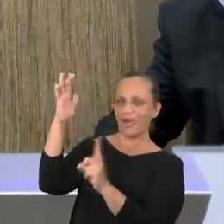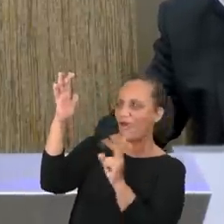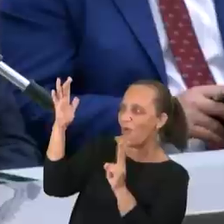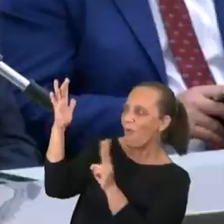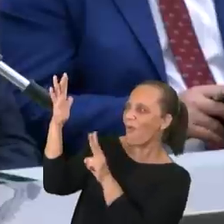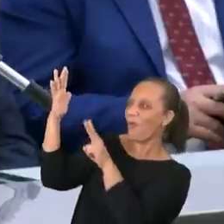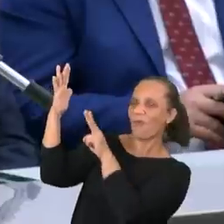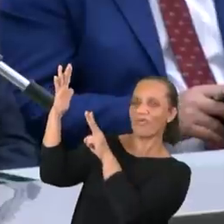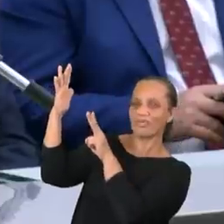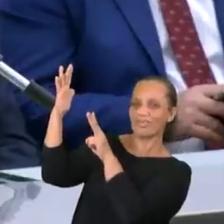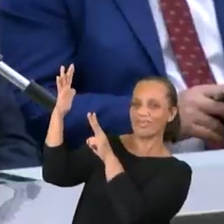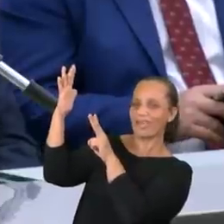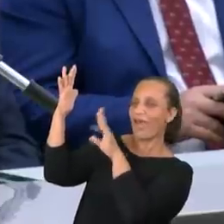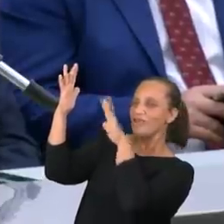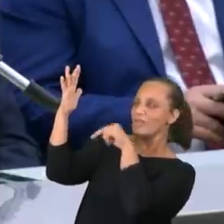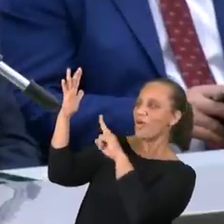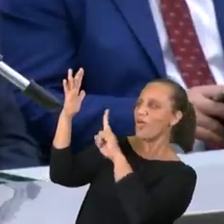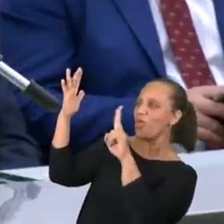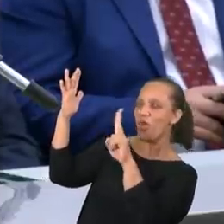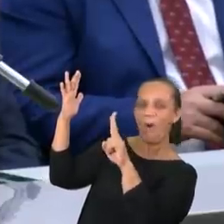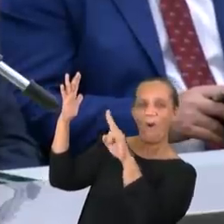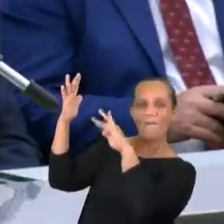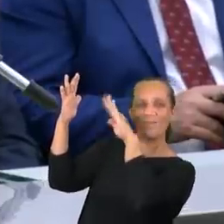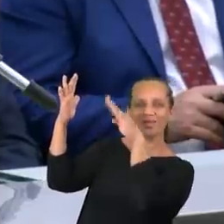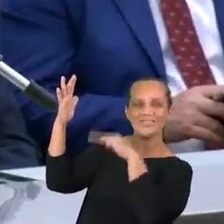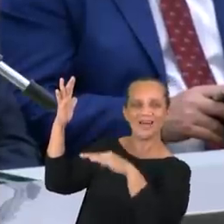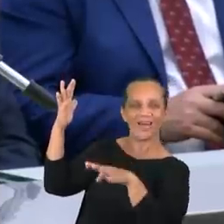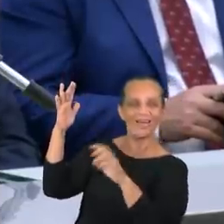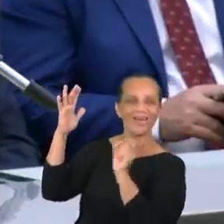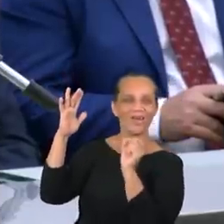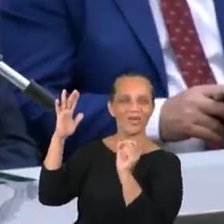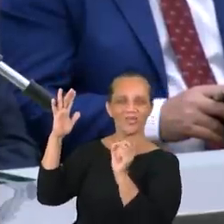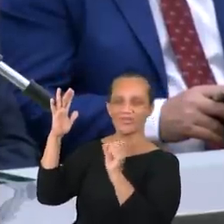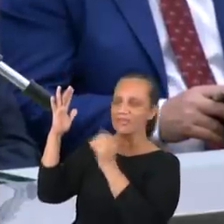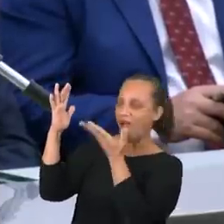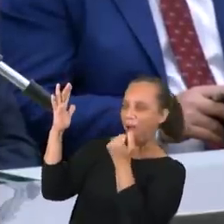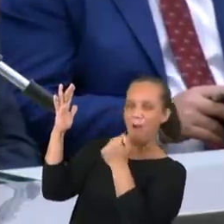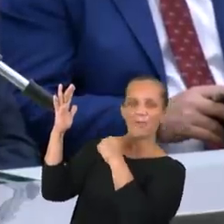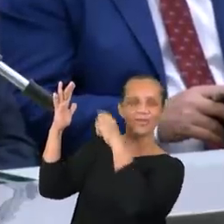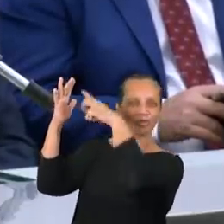olha, já chama pelo nome: Zaqueu, desce,